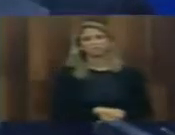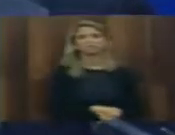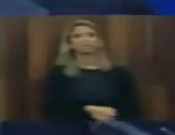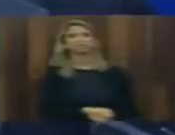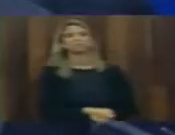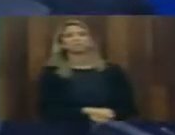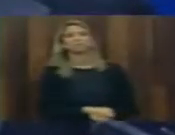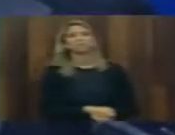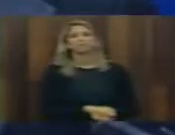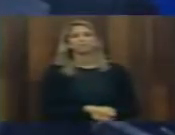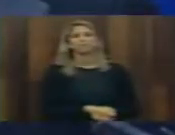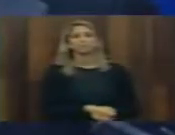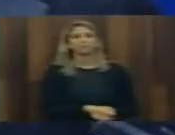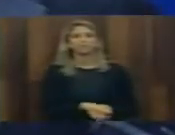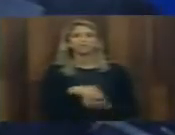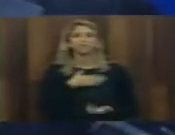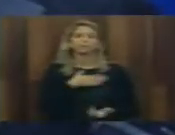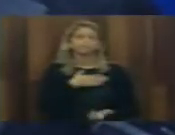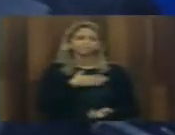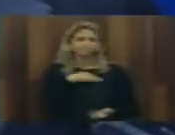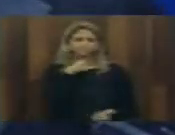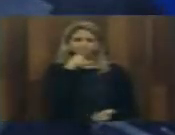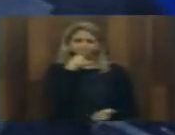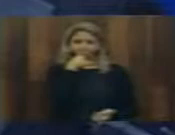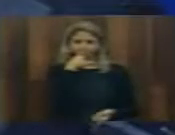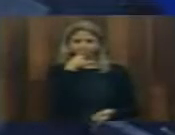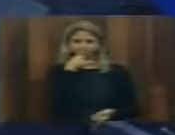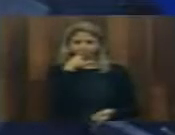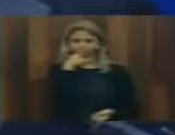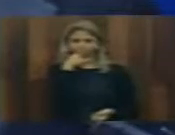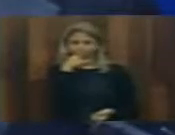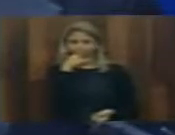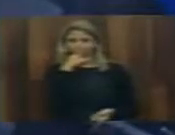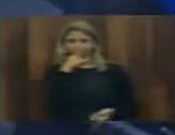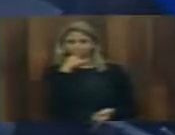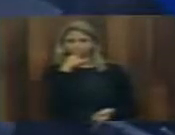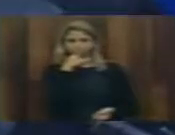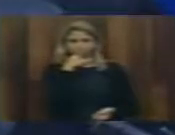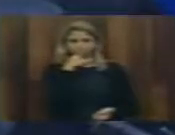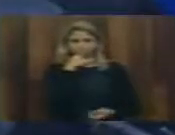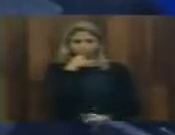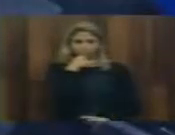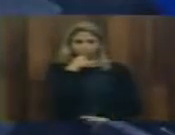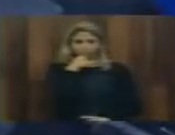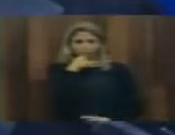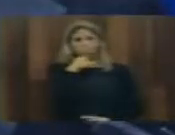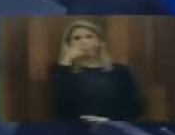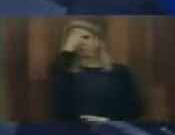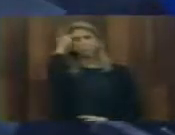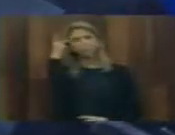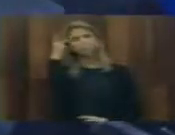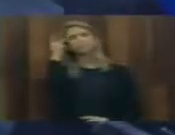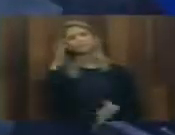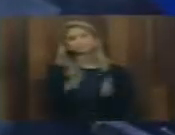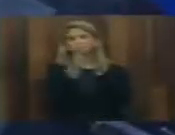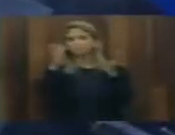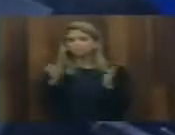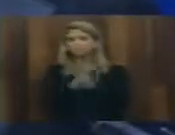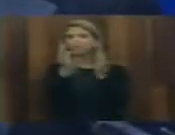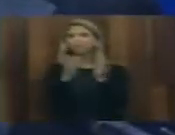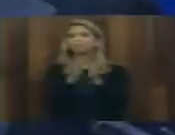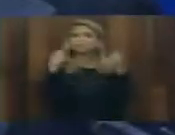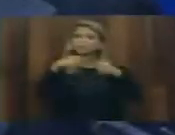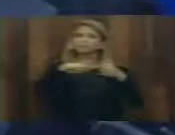fala. Fico triste de ver um bairro que a pessoa ama, um povo que é um povo carente, um povo que merece